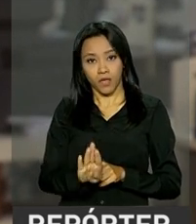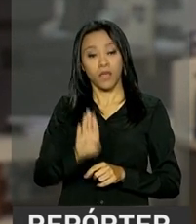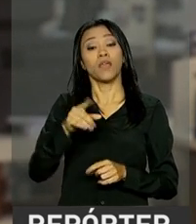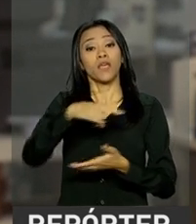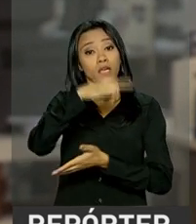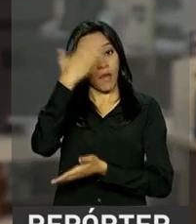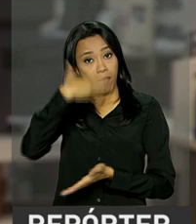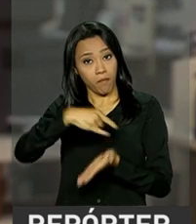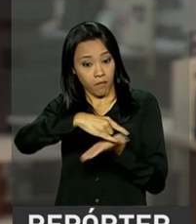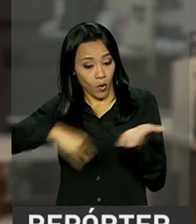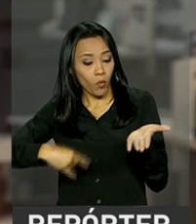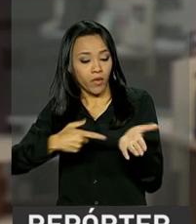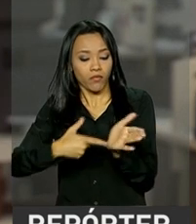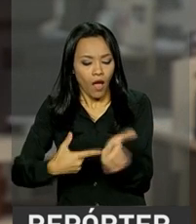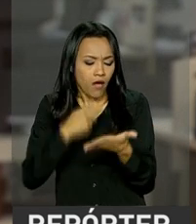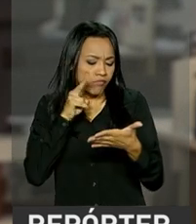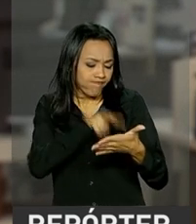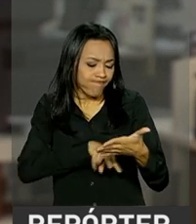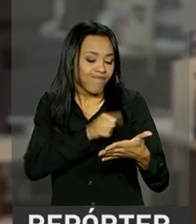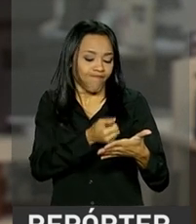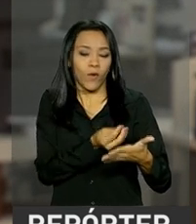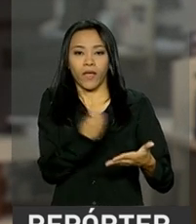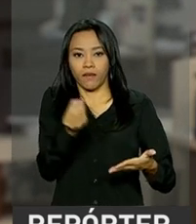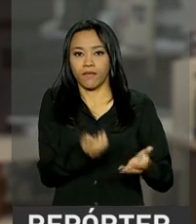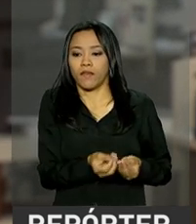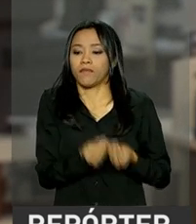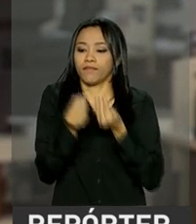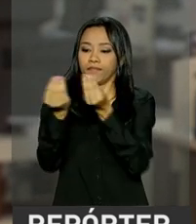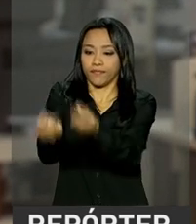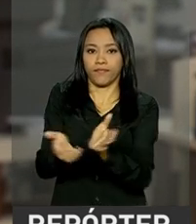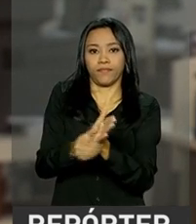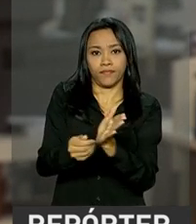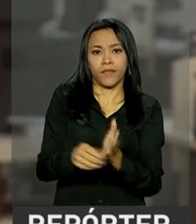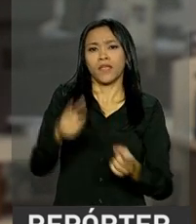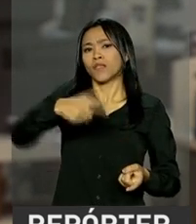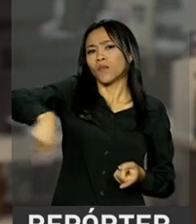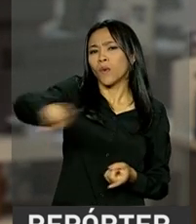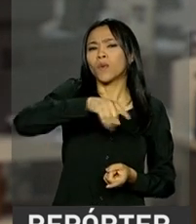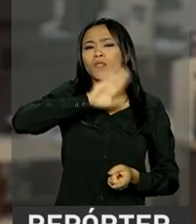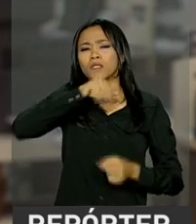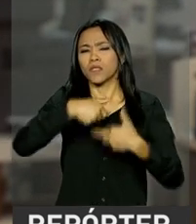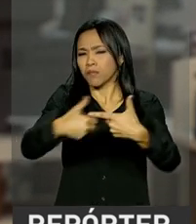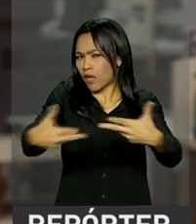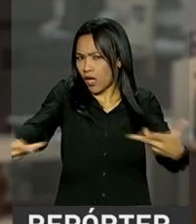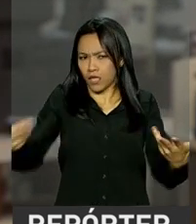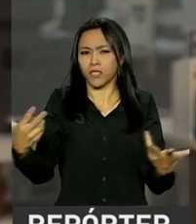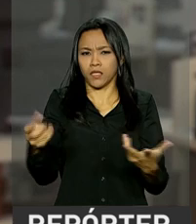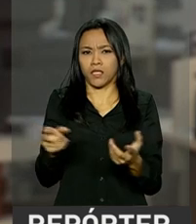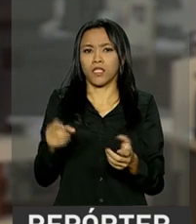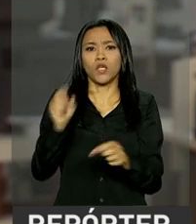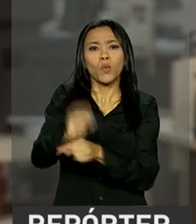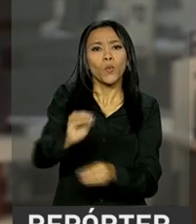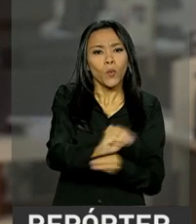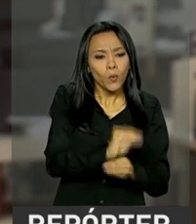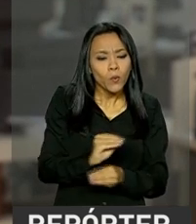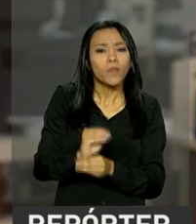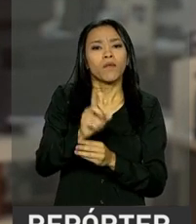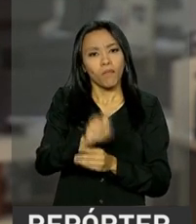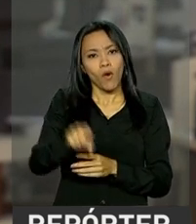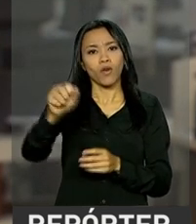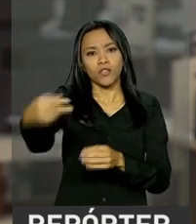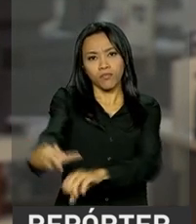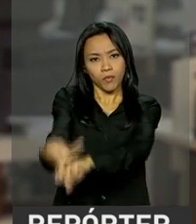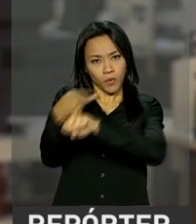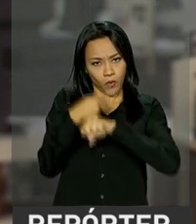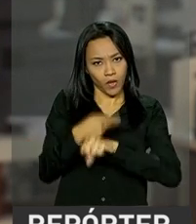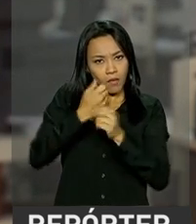programa de vendas em balcão permite que pequenos criadores de aves suínos bovinos caprinos entre outros animais comprem produtos dos estoques